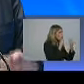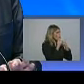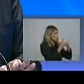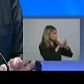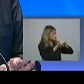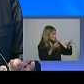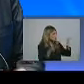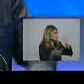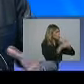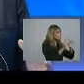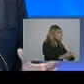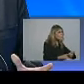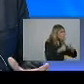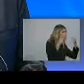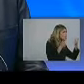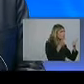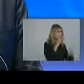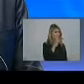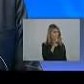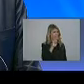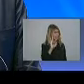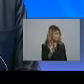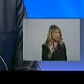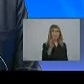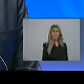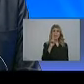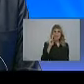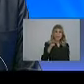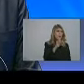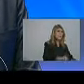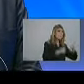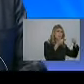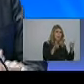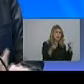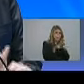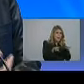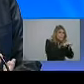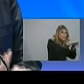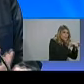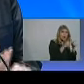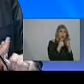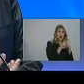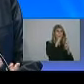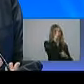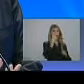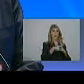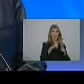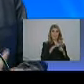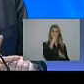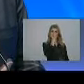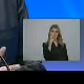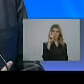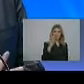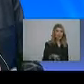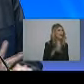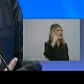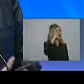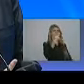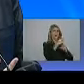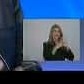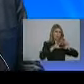nós temos que melhorar o BRT, fazendo melhor integração, nós temos que resolver o problema das vans, nós temos que regulamentar